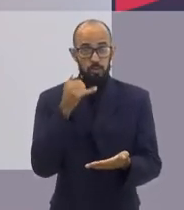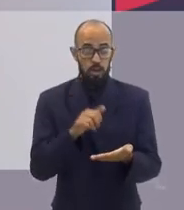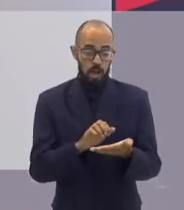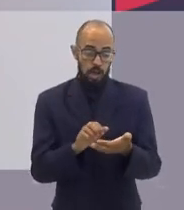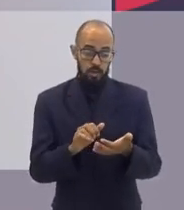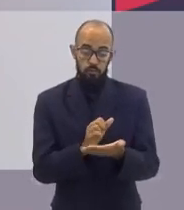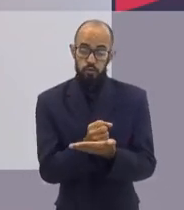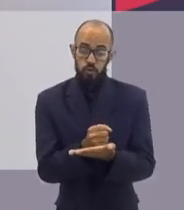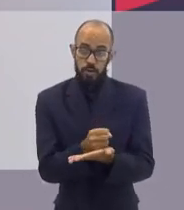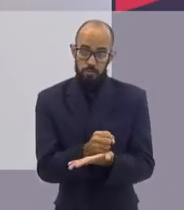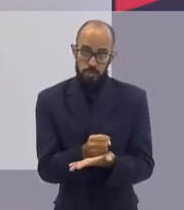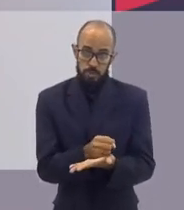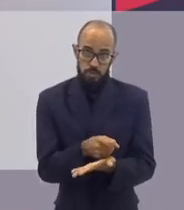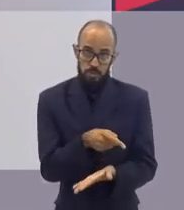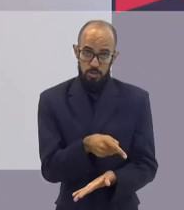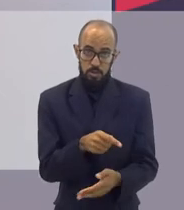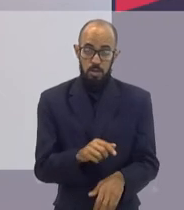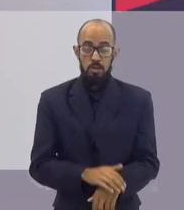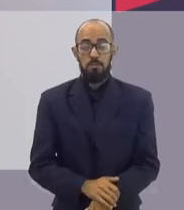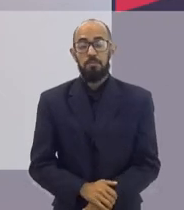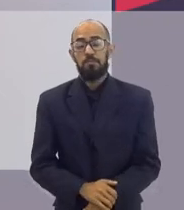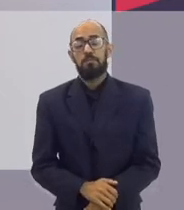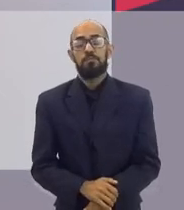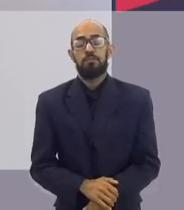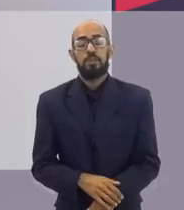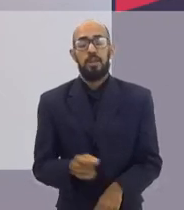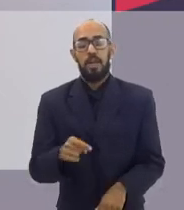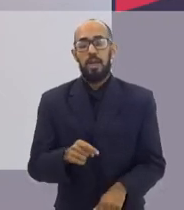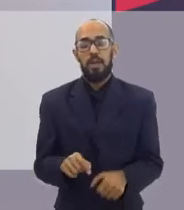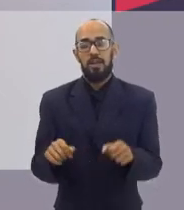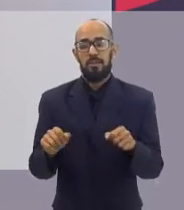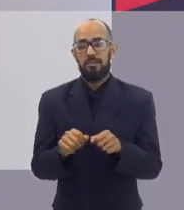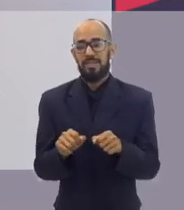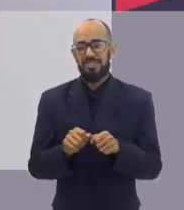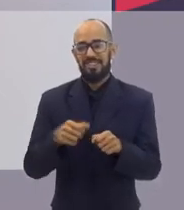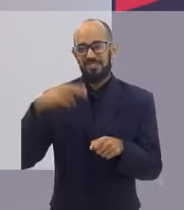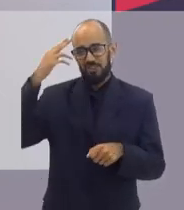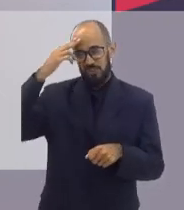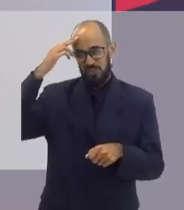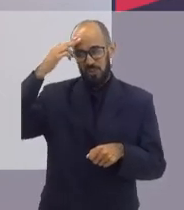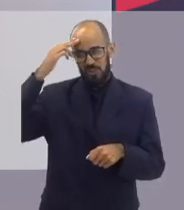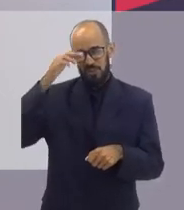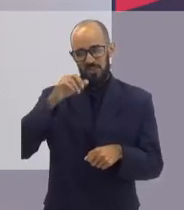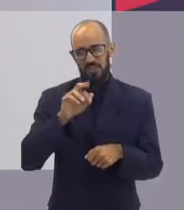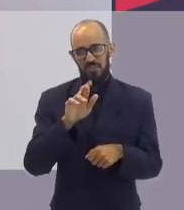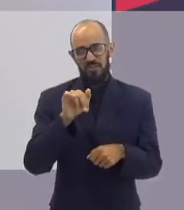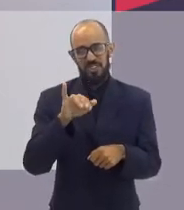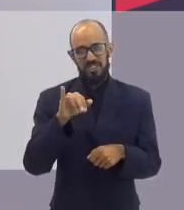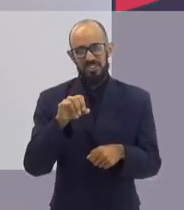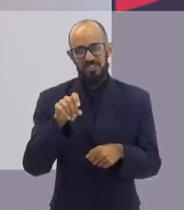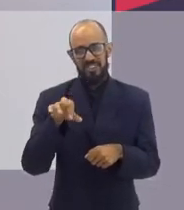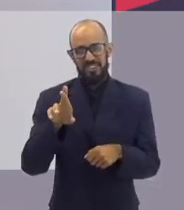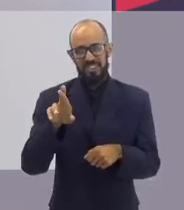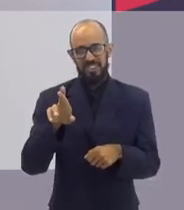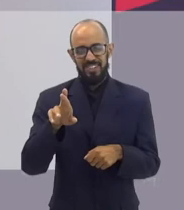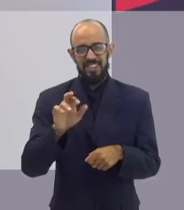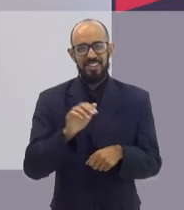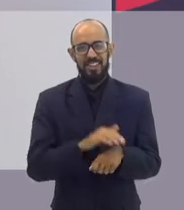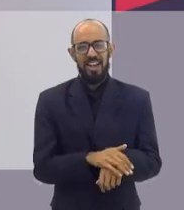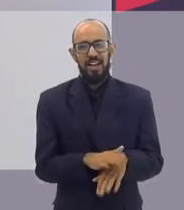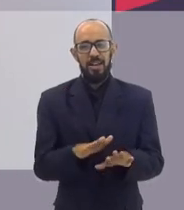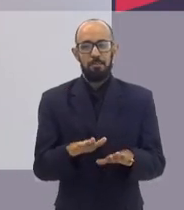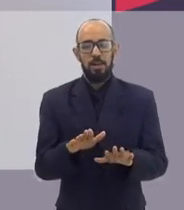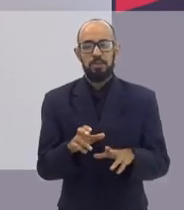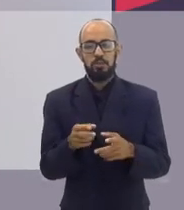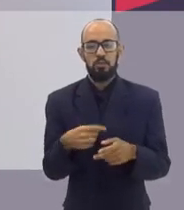celular. meio videogame. Para celular, né? E aí, realizando o sonho do François, né, de ter um videogame,